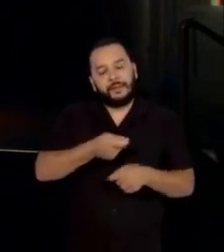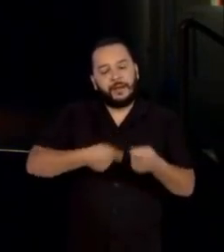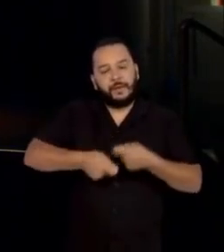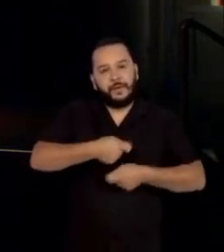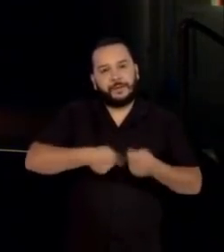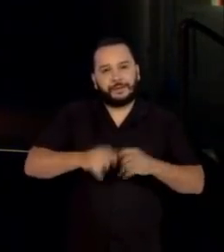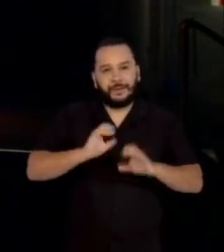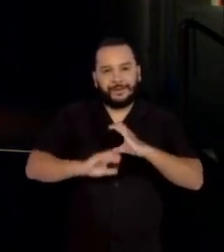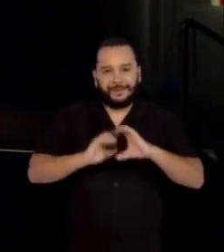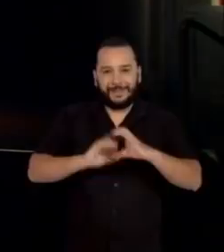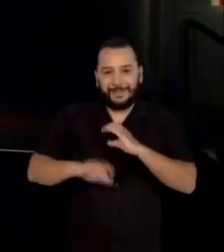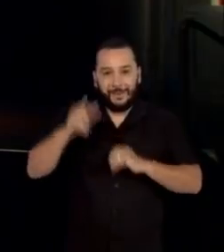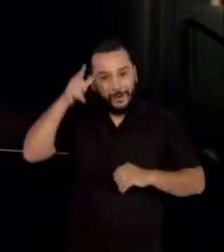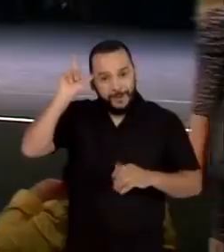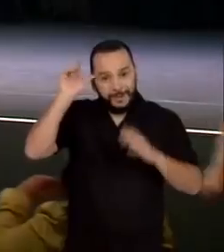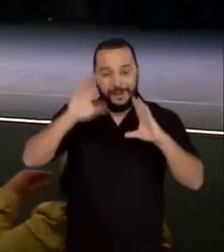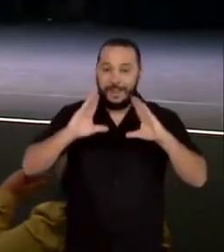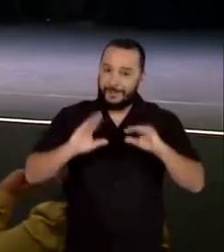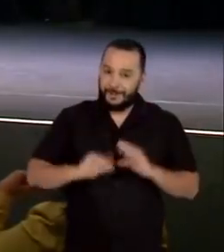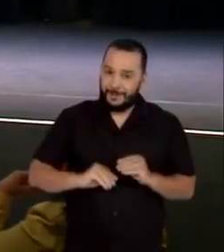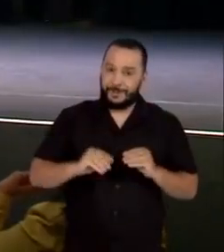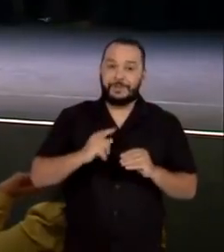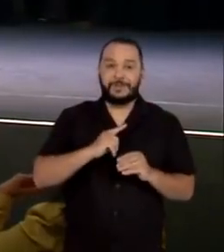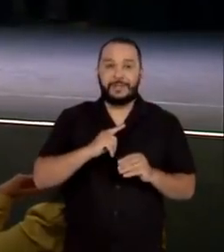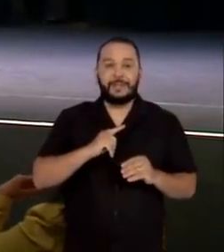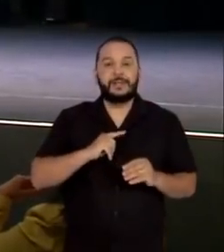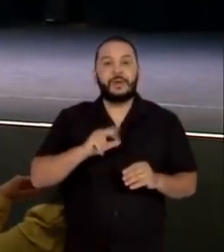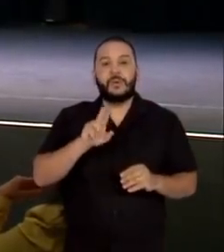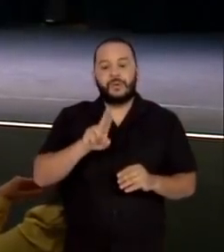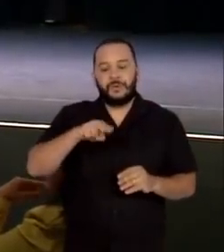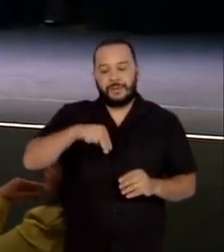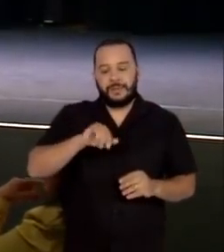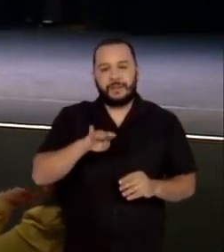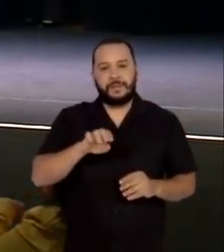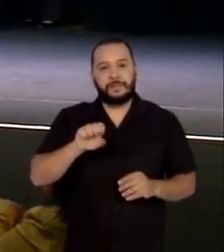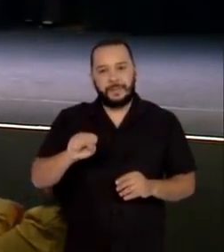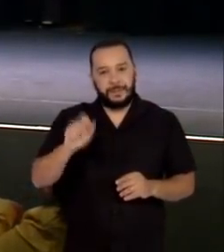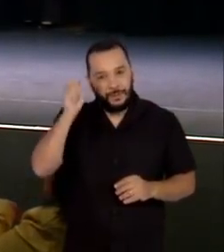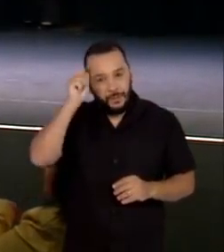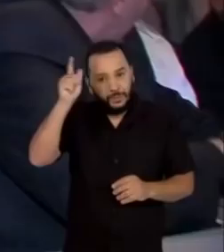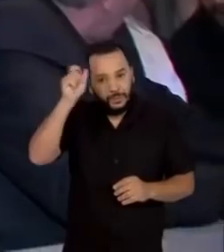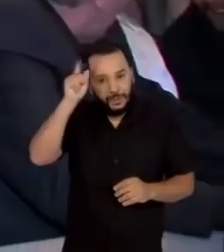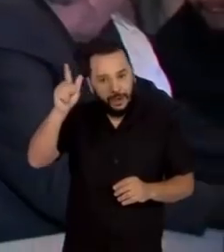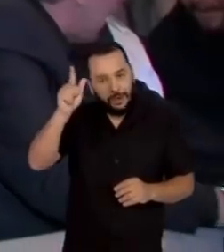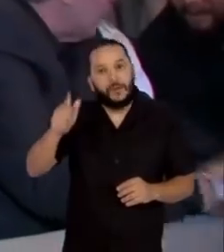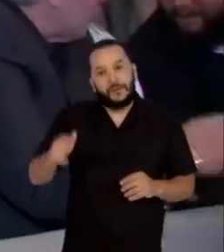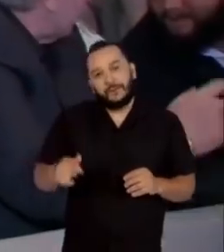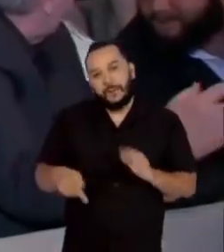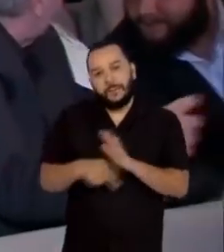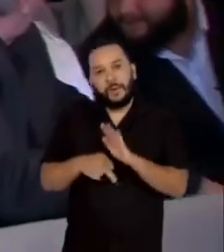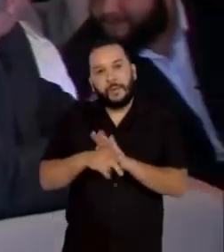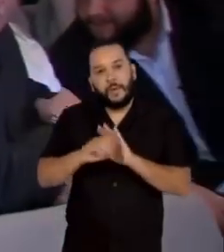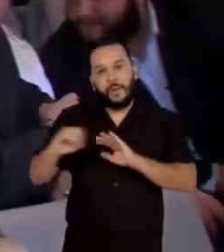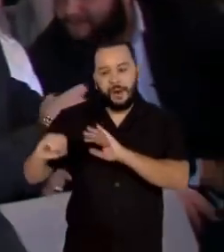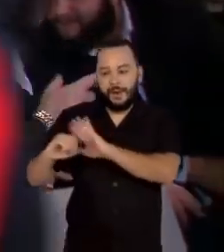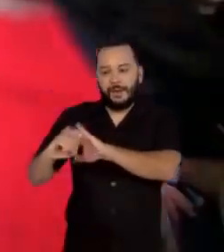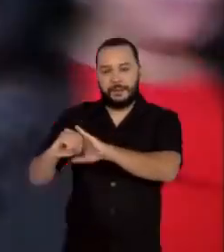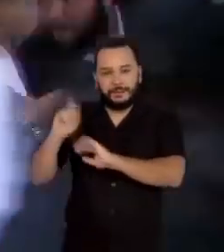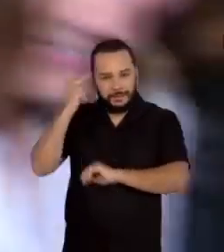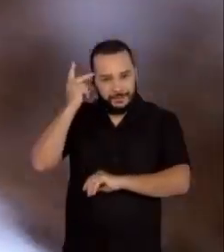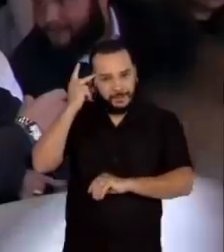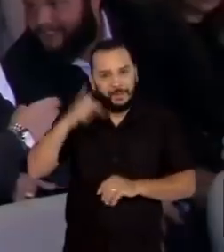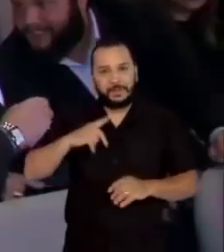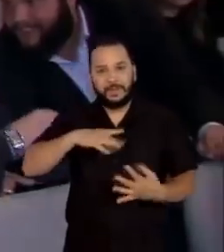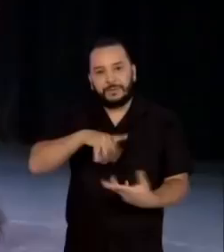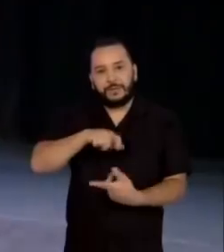foi realizada ontem à noite na Unibis Cultural, na Zona Oeste de São Paulo. Na categoria Sustentabilidade